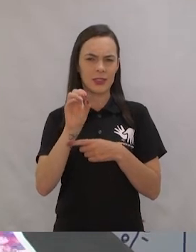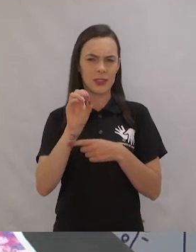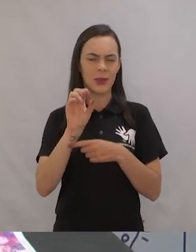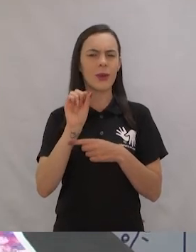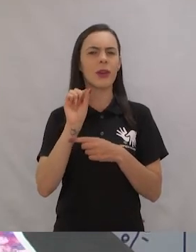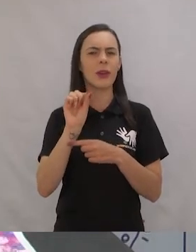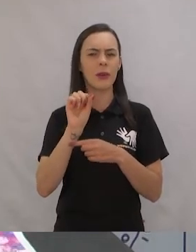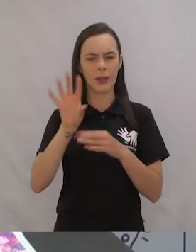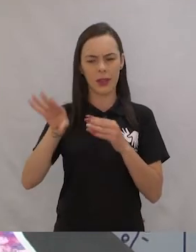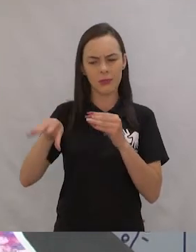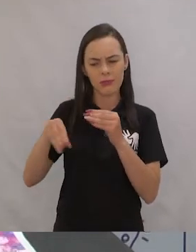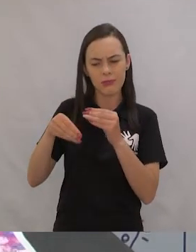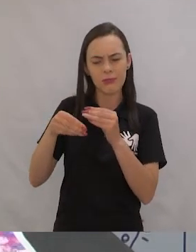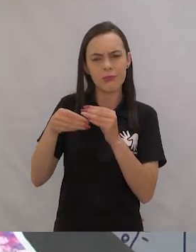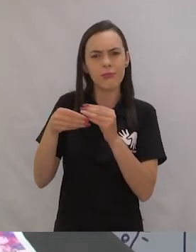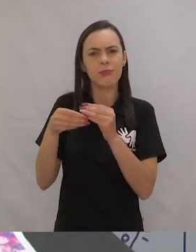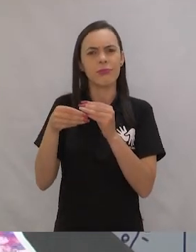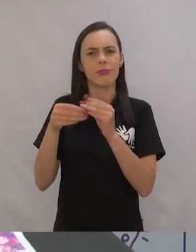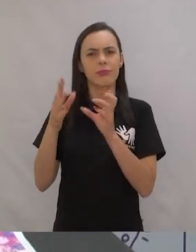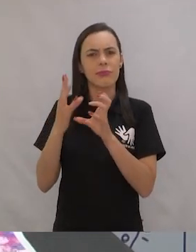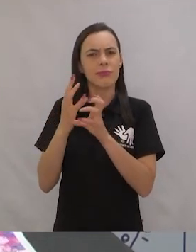significa adicionar,